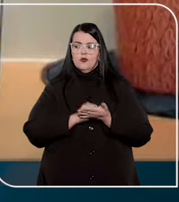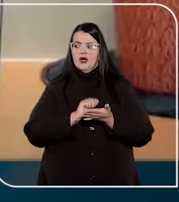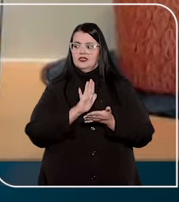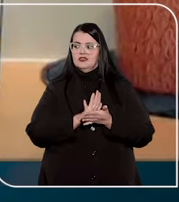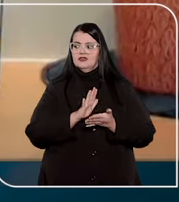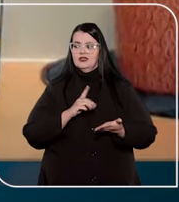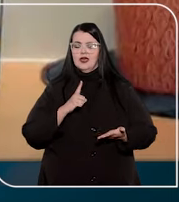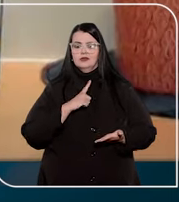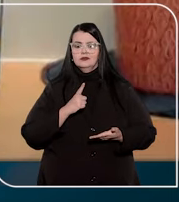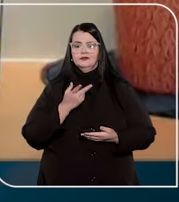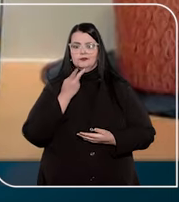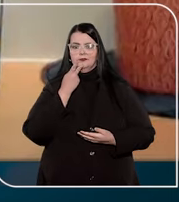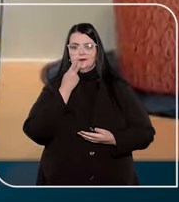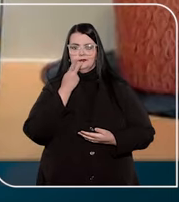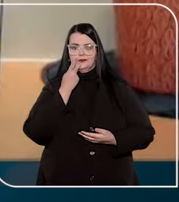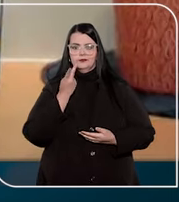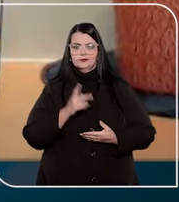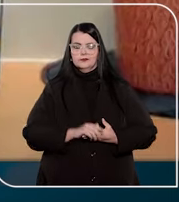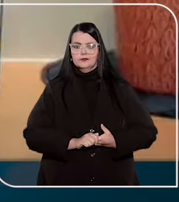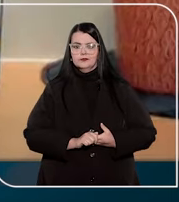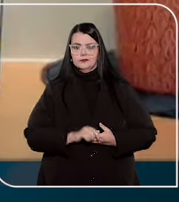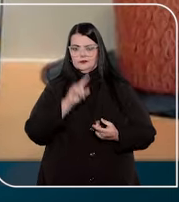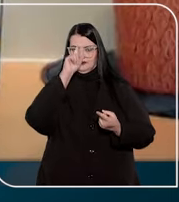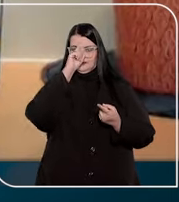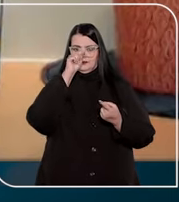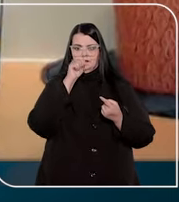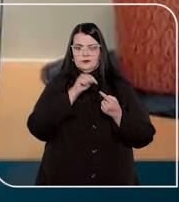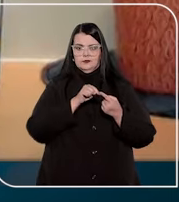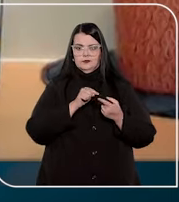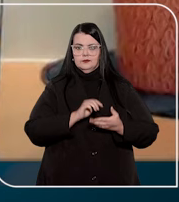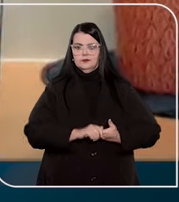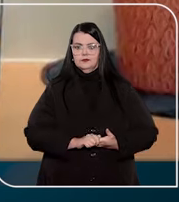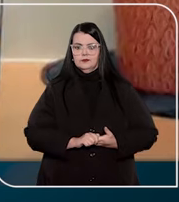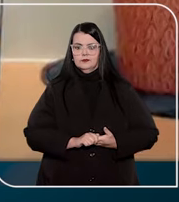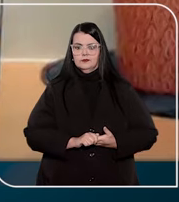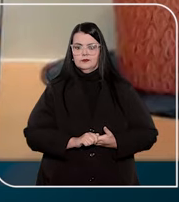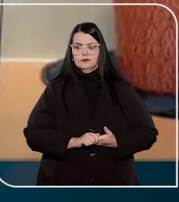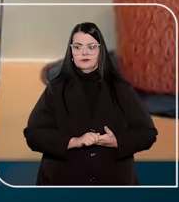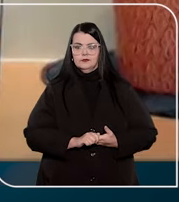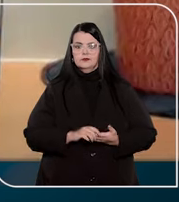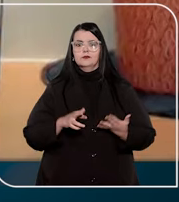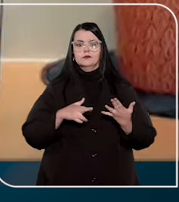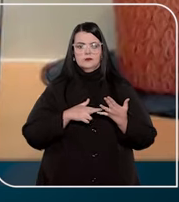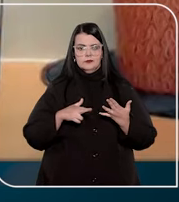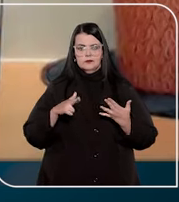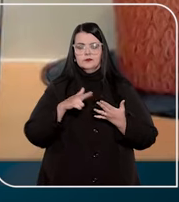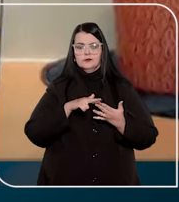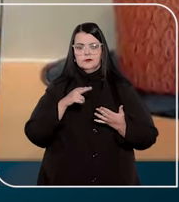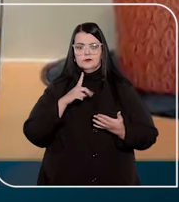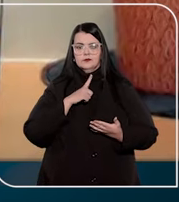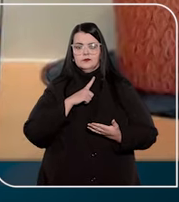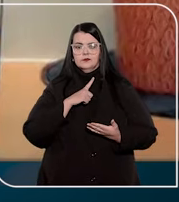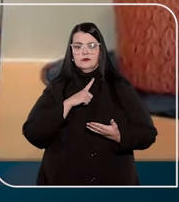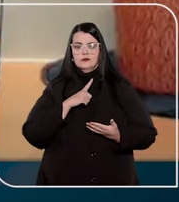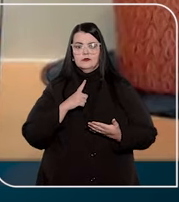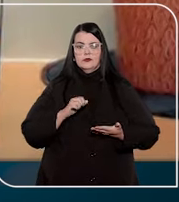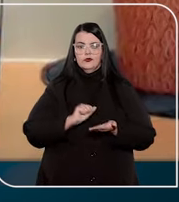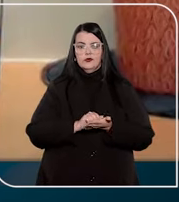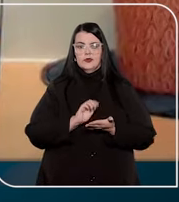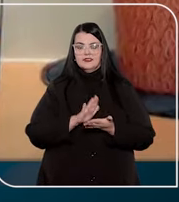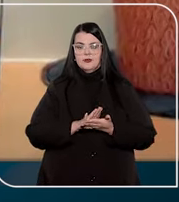algumas diferenças em três aspectos. O primeiro é do objeto. Enquanto o objeto do recurso extraordinário é